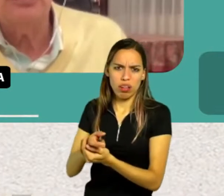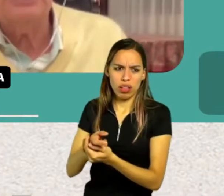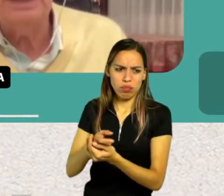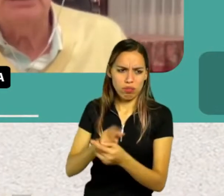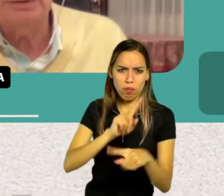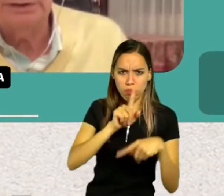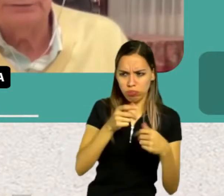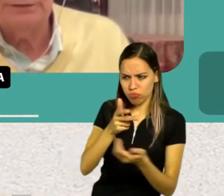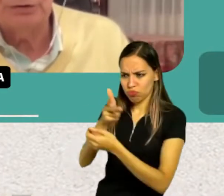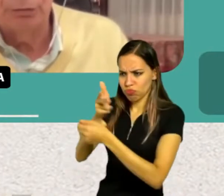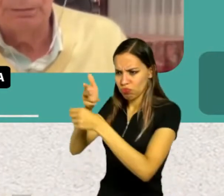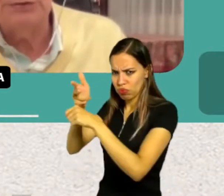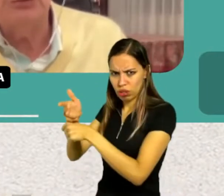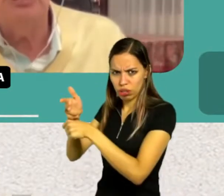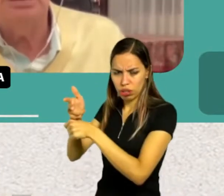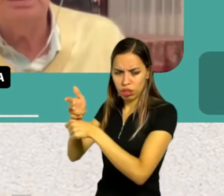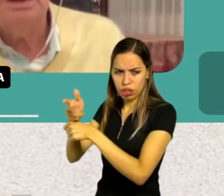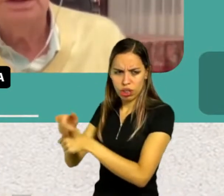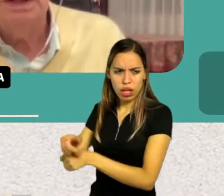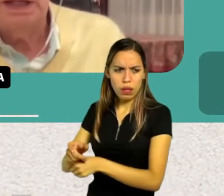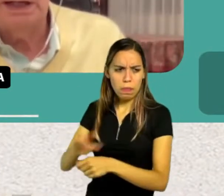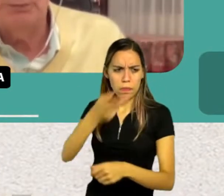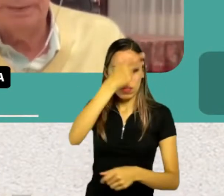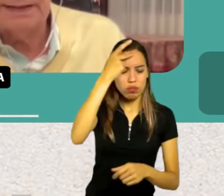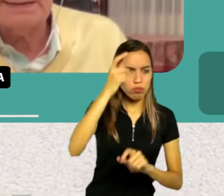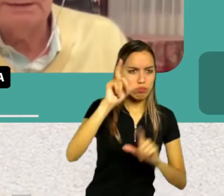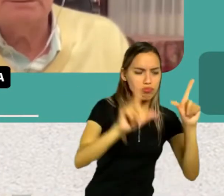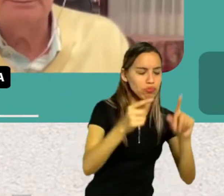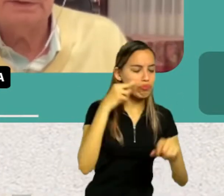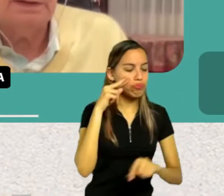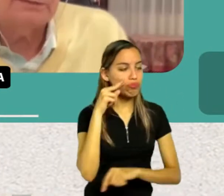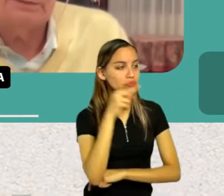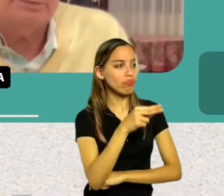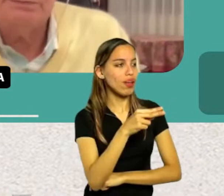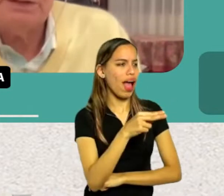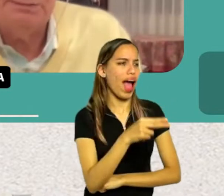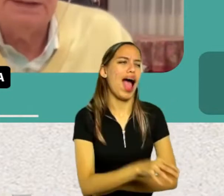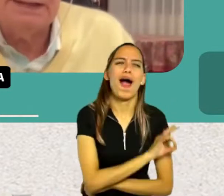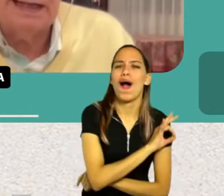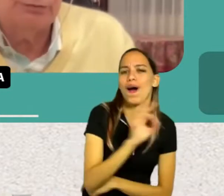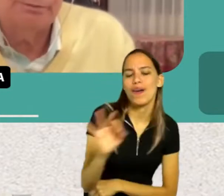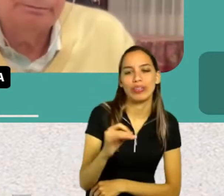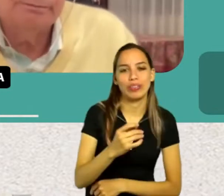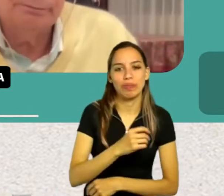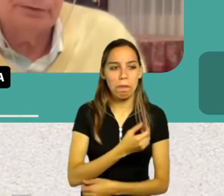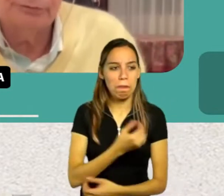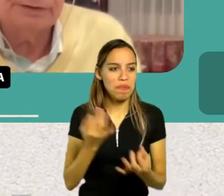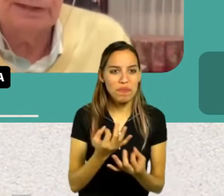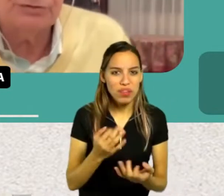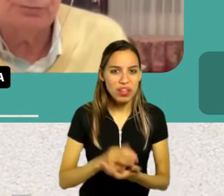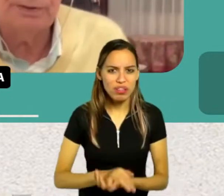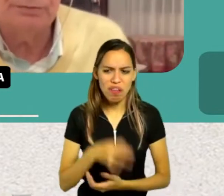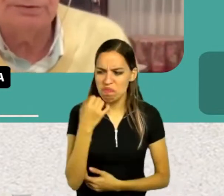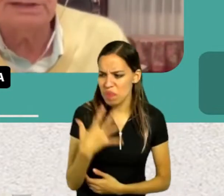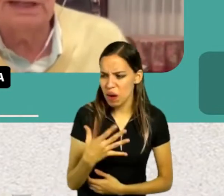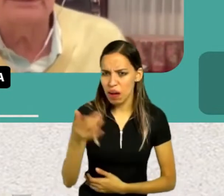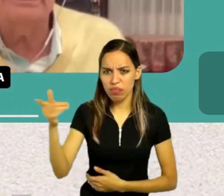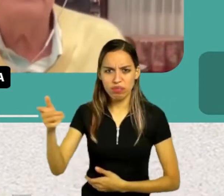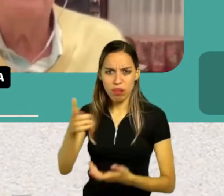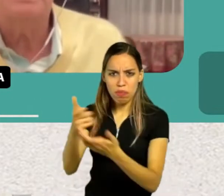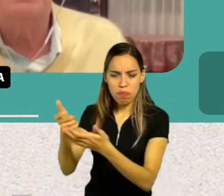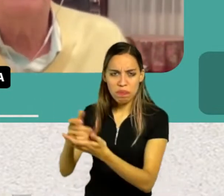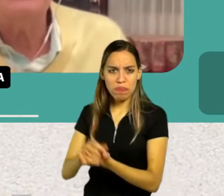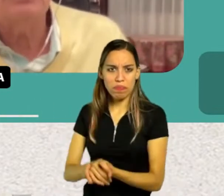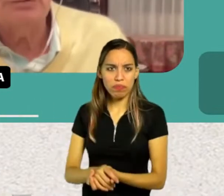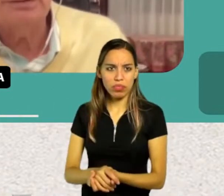o coronel que comandou a operação, que é simplesmente mandado por autoridades superiores, claro,